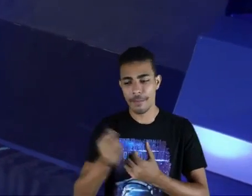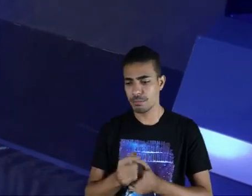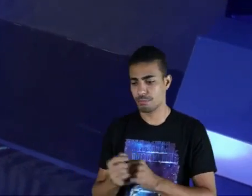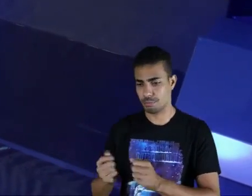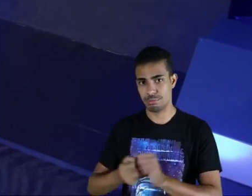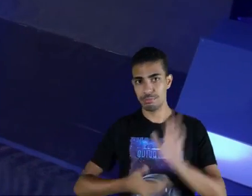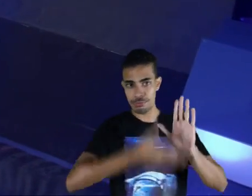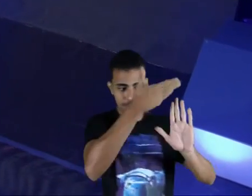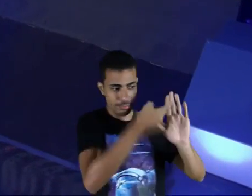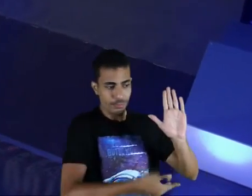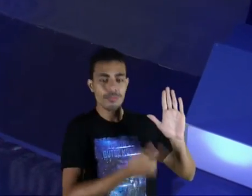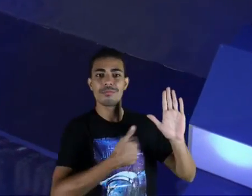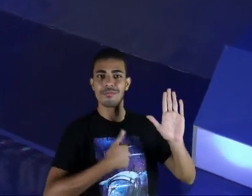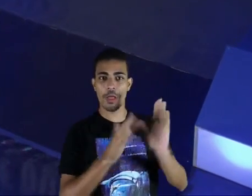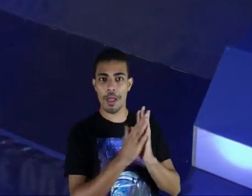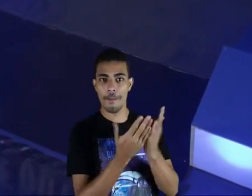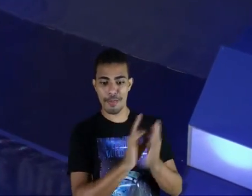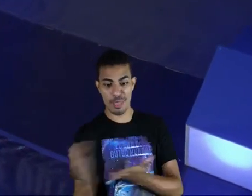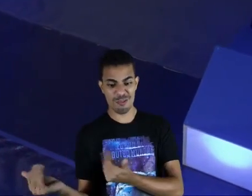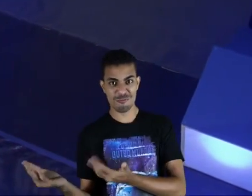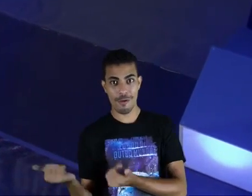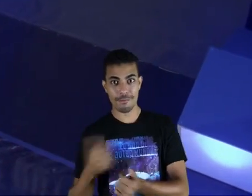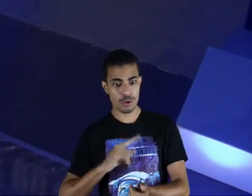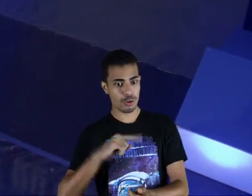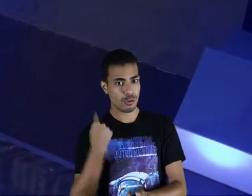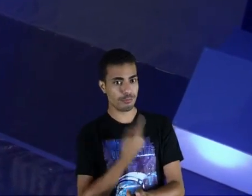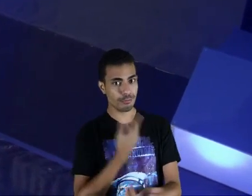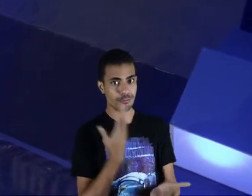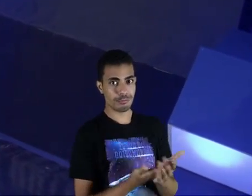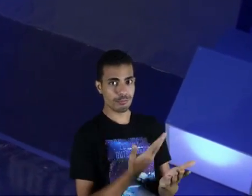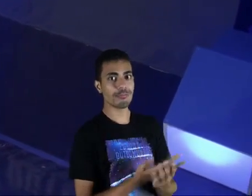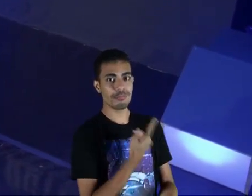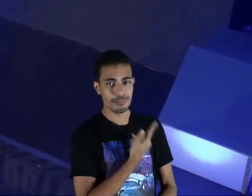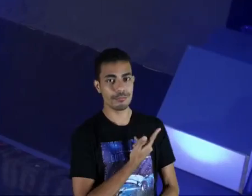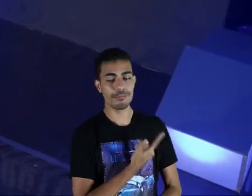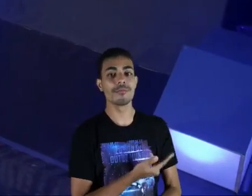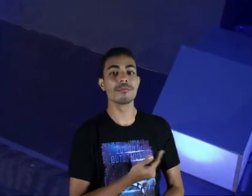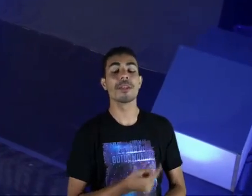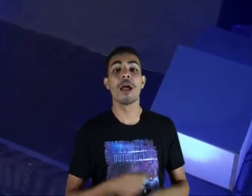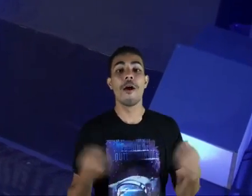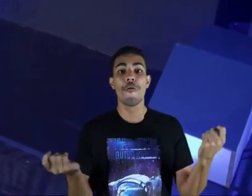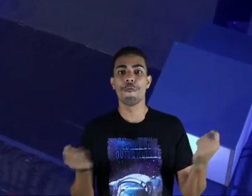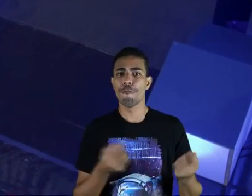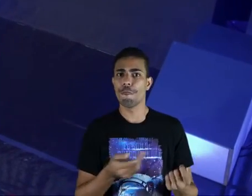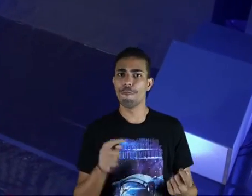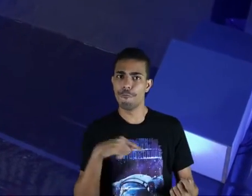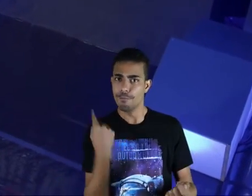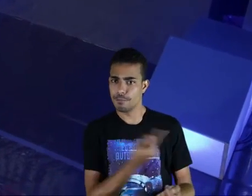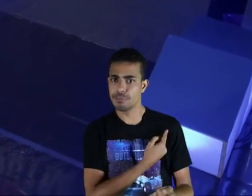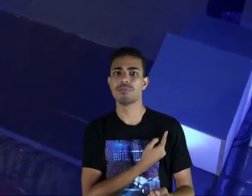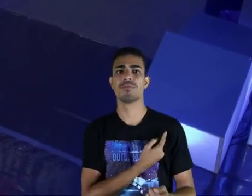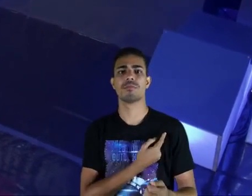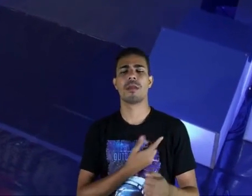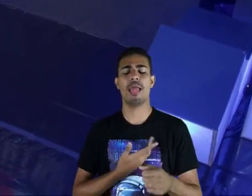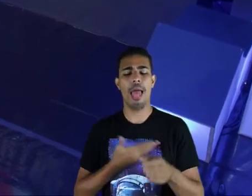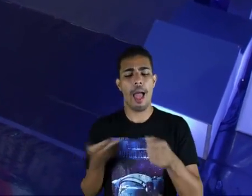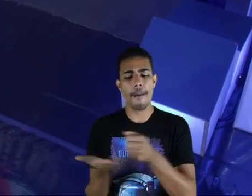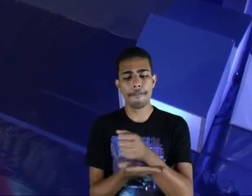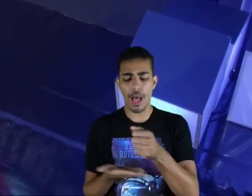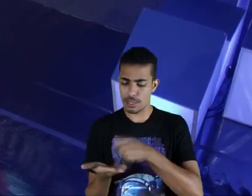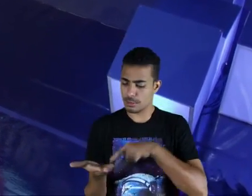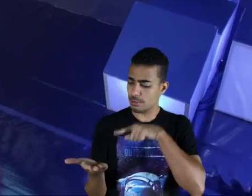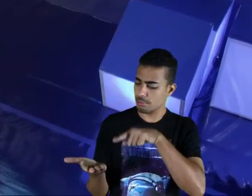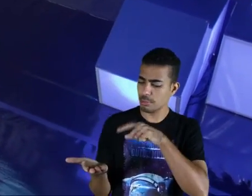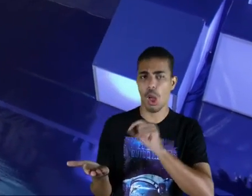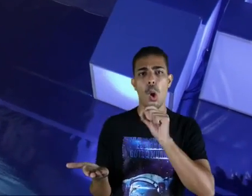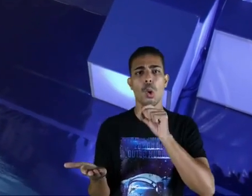boa, bonita. E nós vamos estudar a Bíblia. Vamos colocar a base de tudo que a gente faz, tudo que a gente pensa, tudo que a